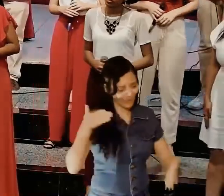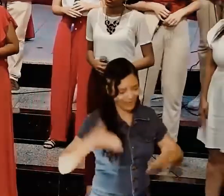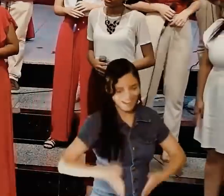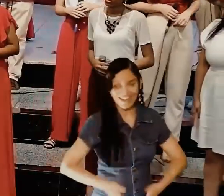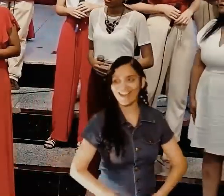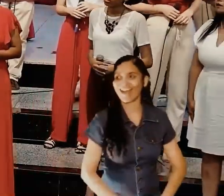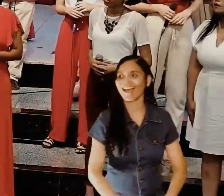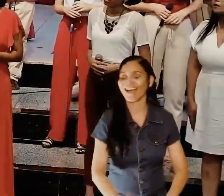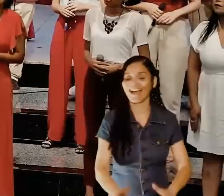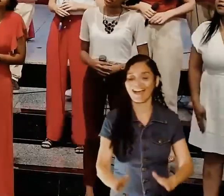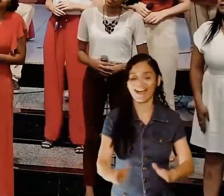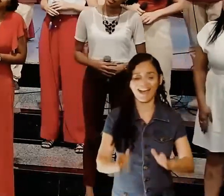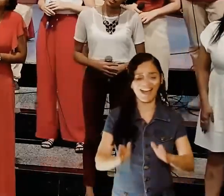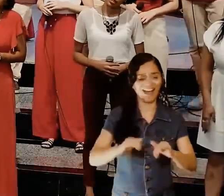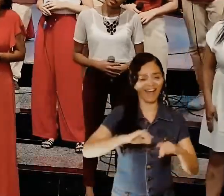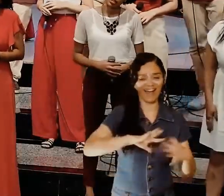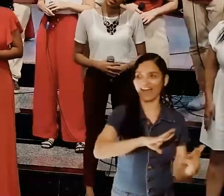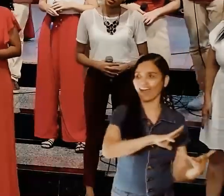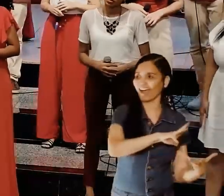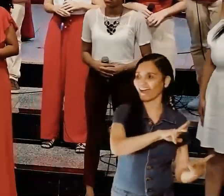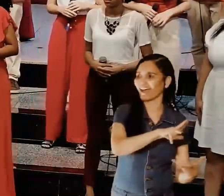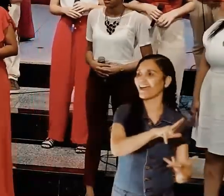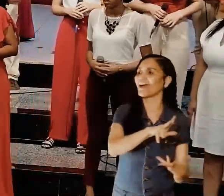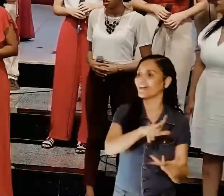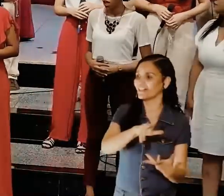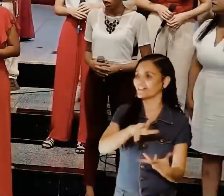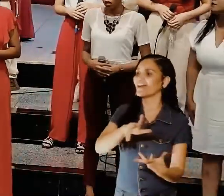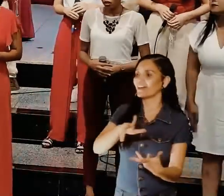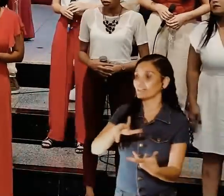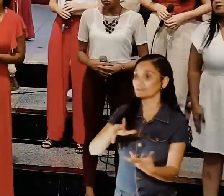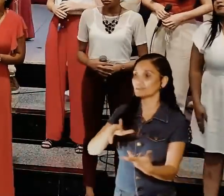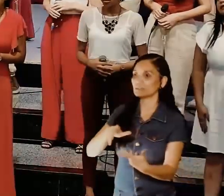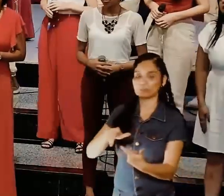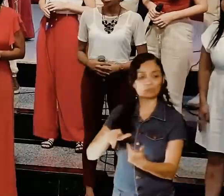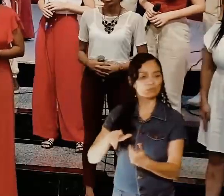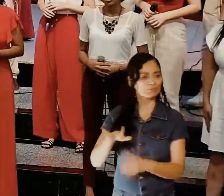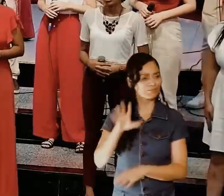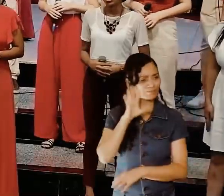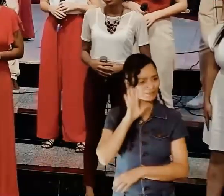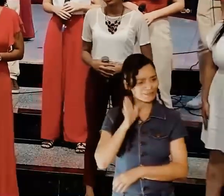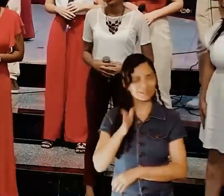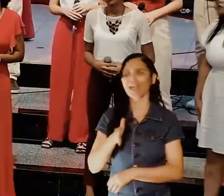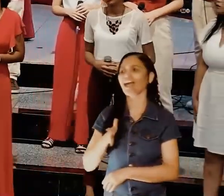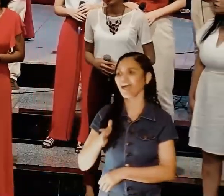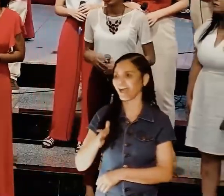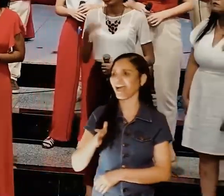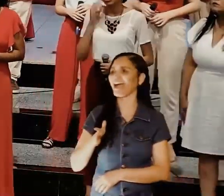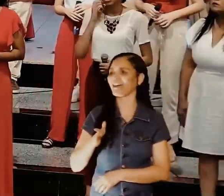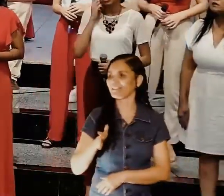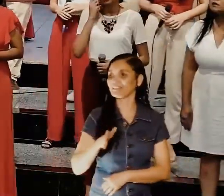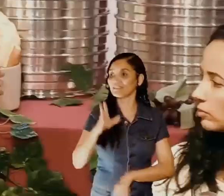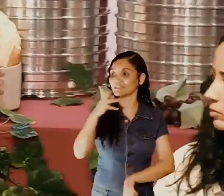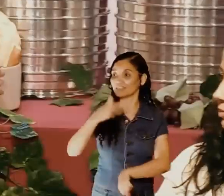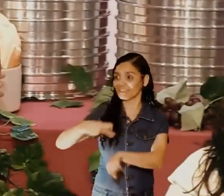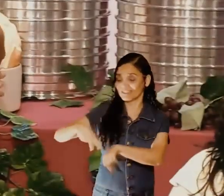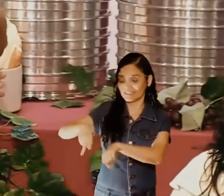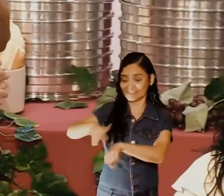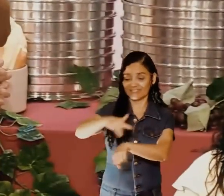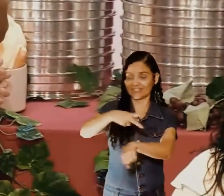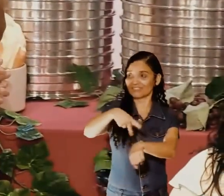acolhe a terra o Rei. Ó vós nações,